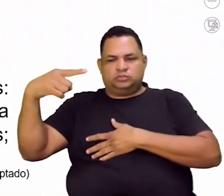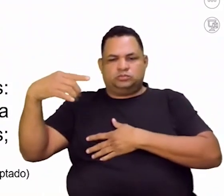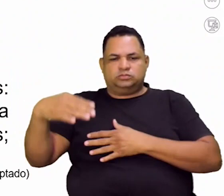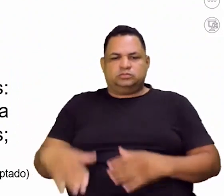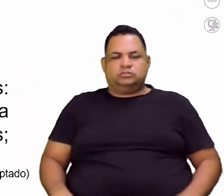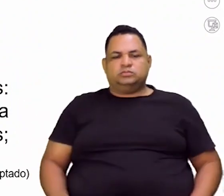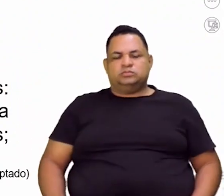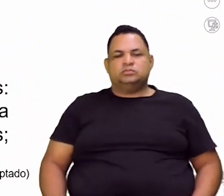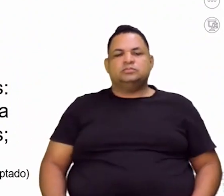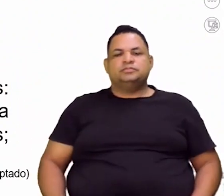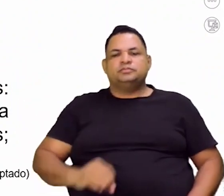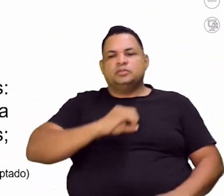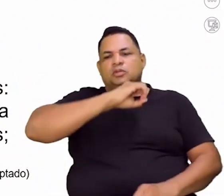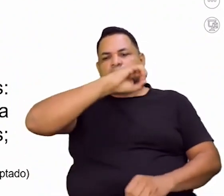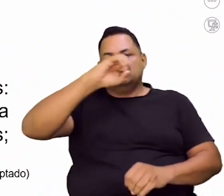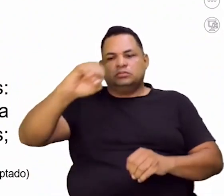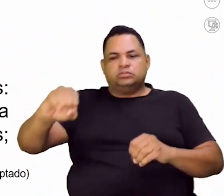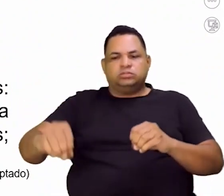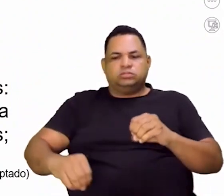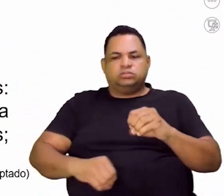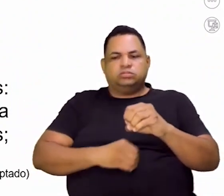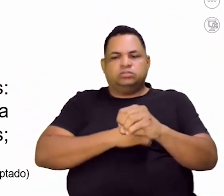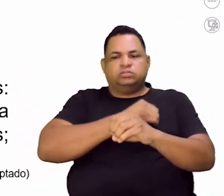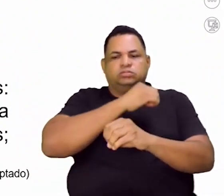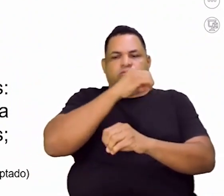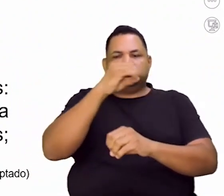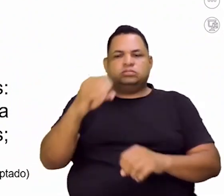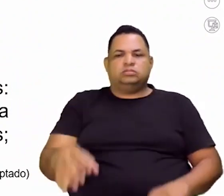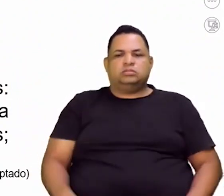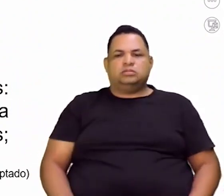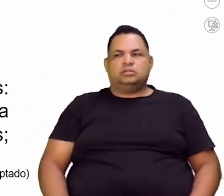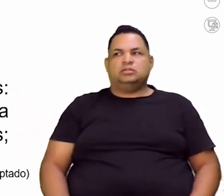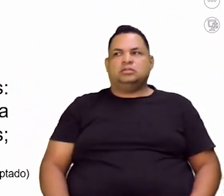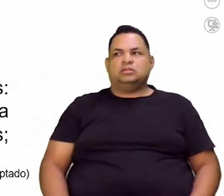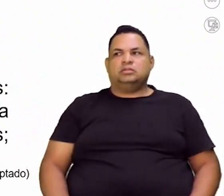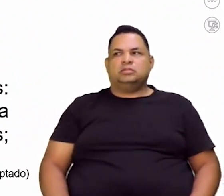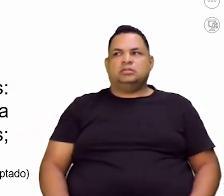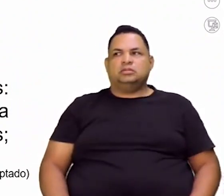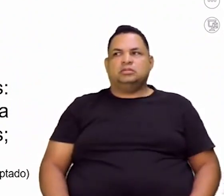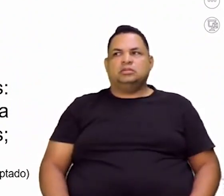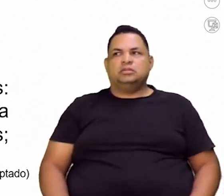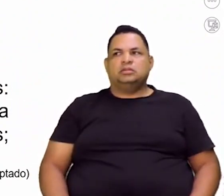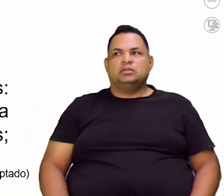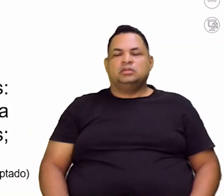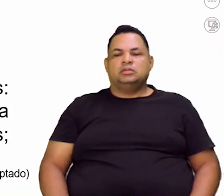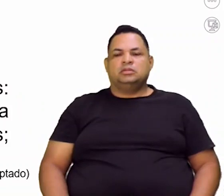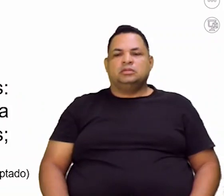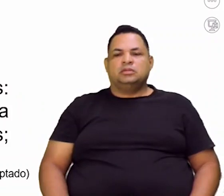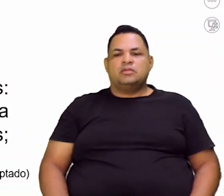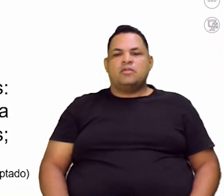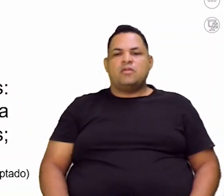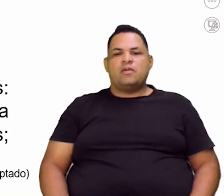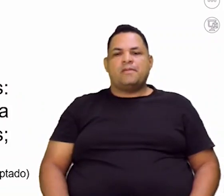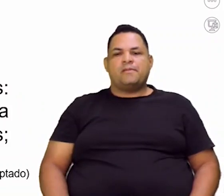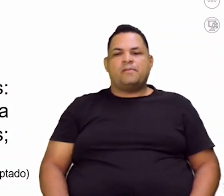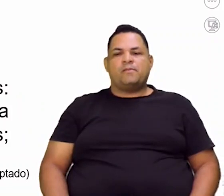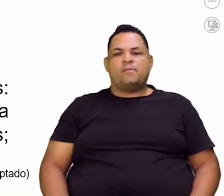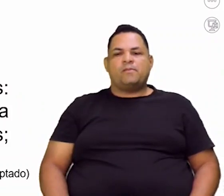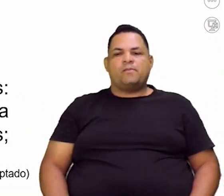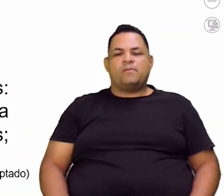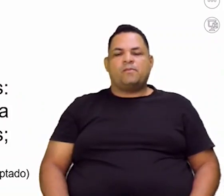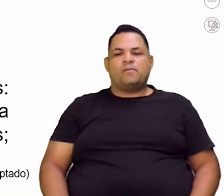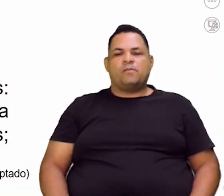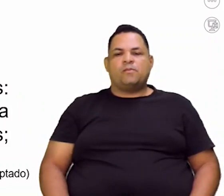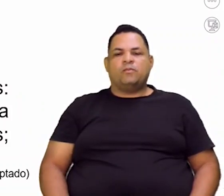A Terra ela já ficou próximo daqui, ó, no nosso sistema. Um dos planetas, né,